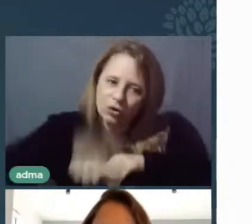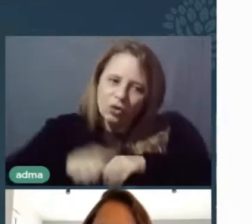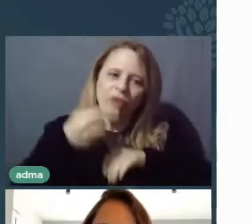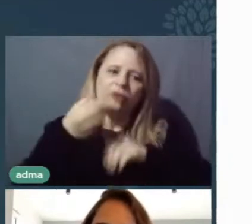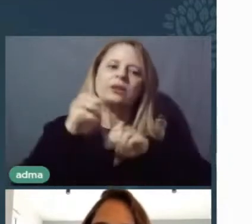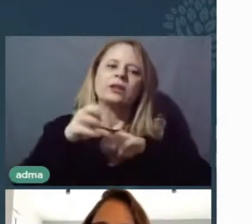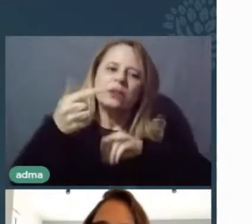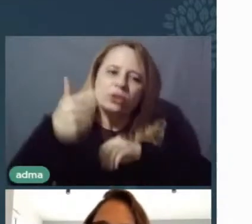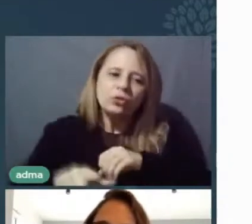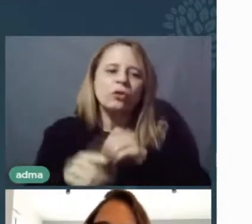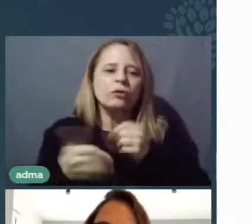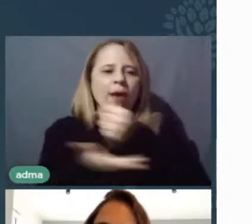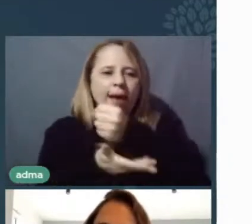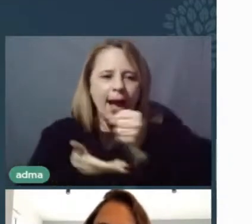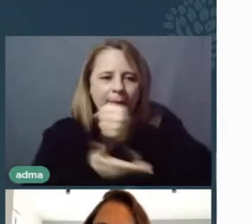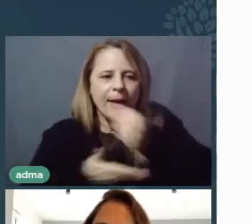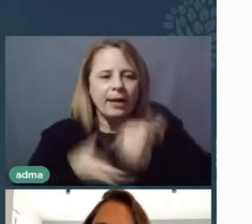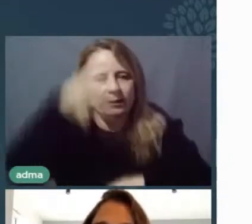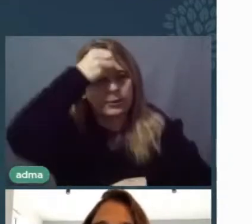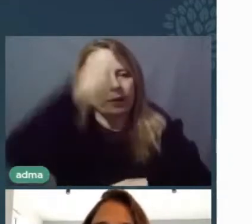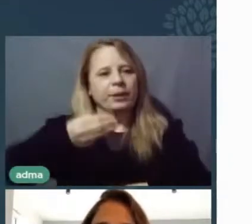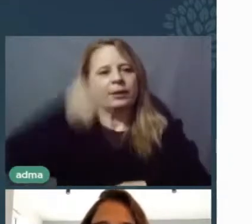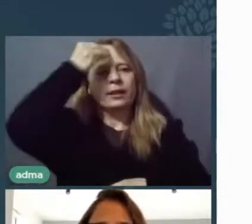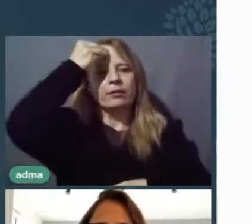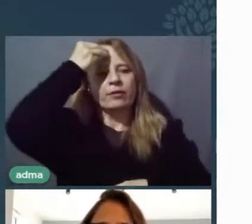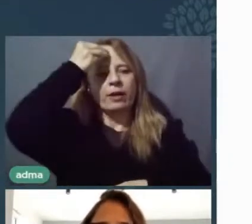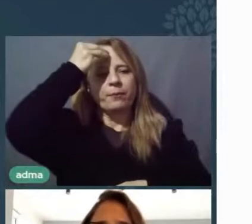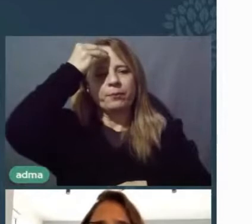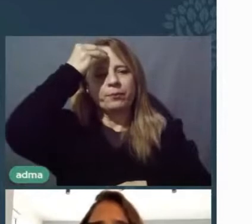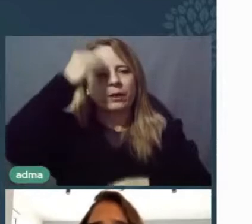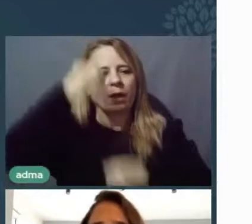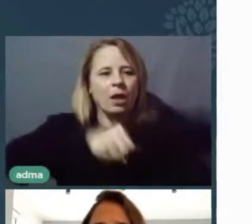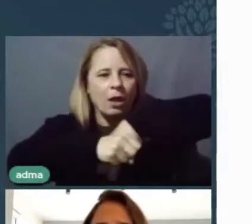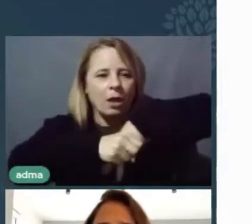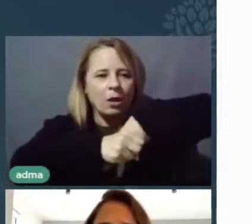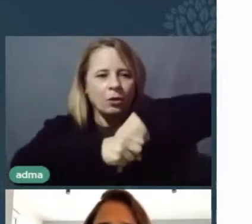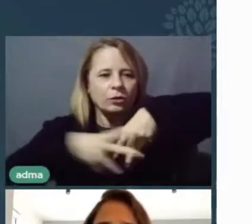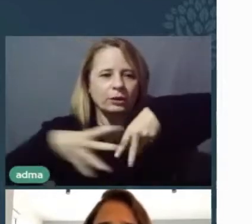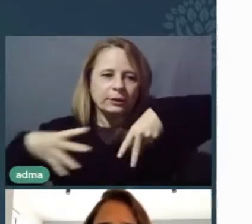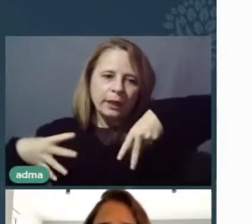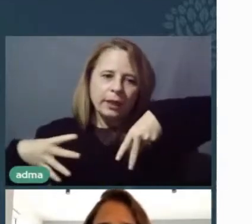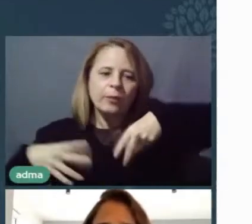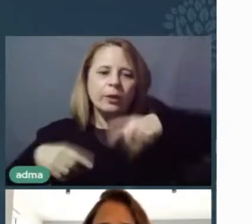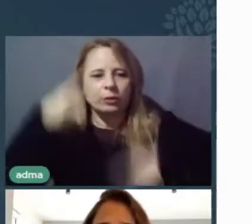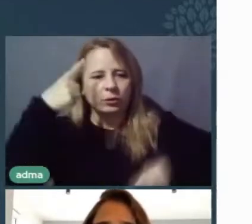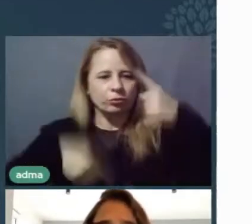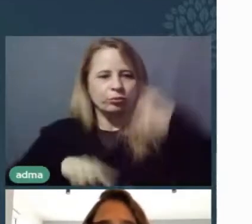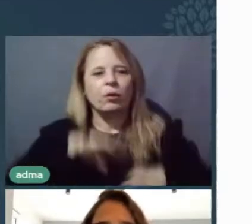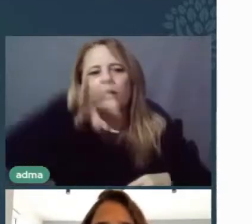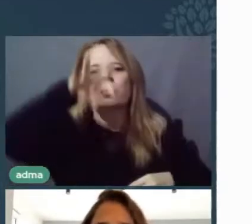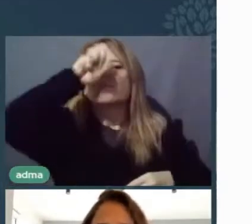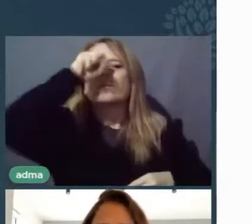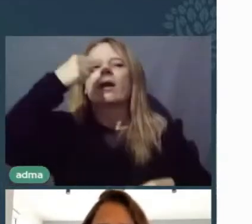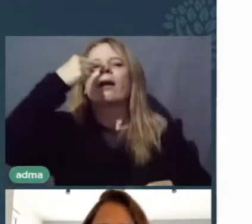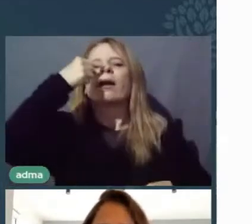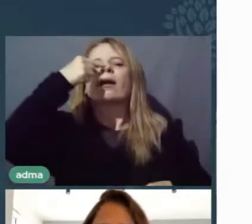ver novamente, né? Nós temos um sistema respiratório, iniciando aqui pelas vias aéreas superiores, onde o ar entra,